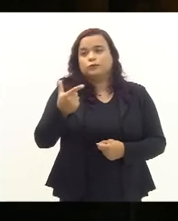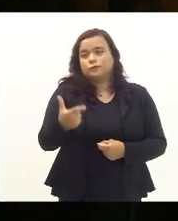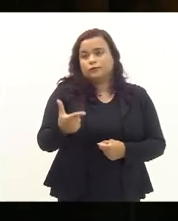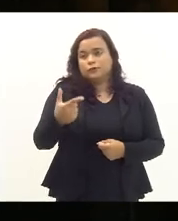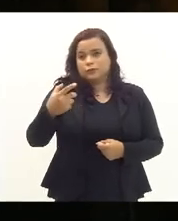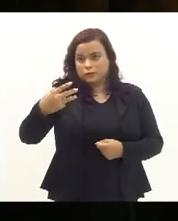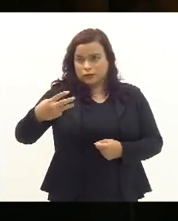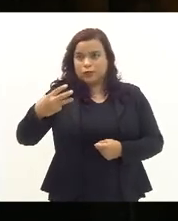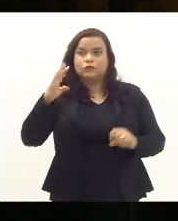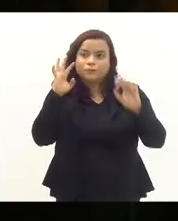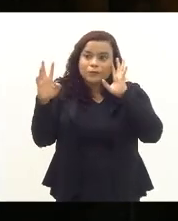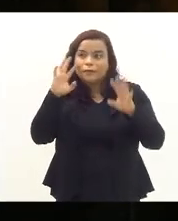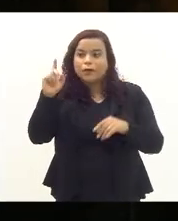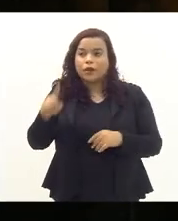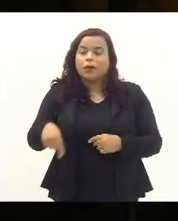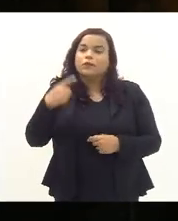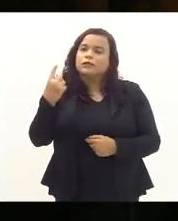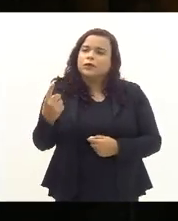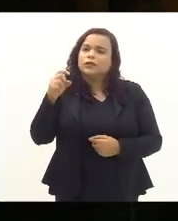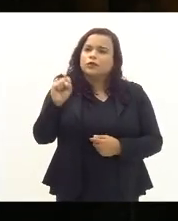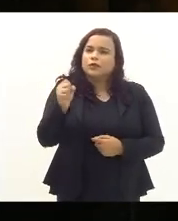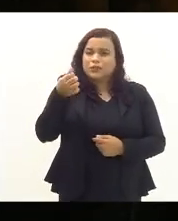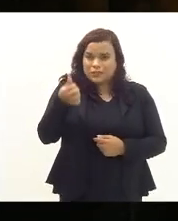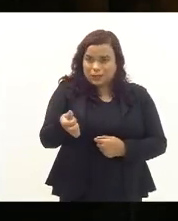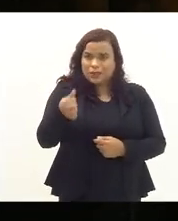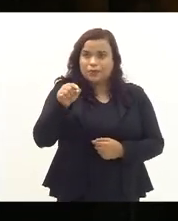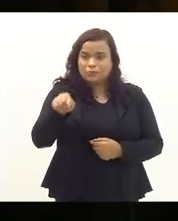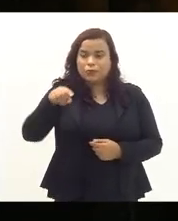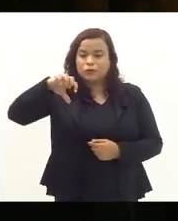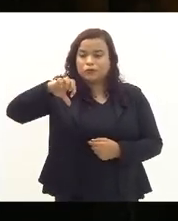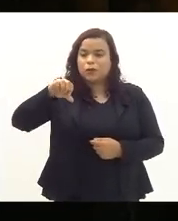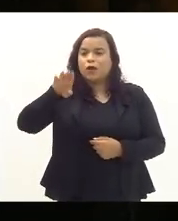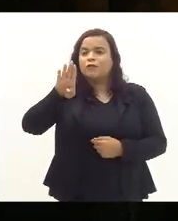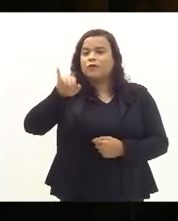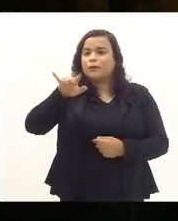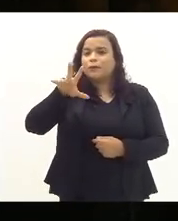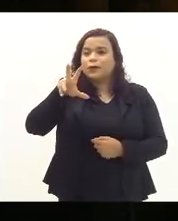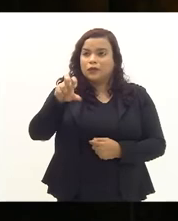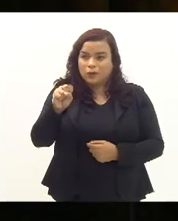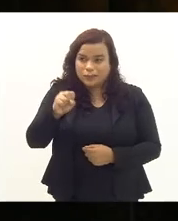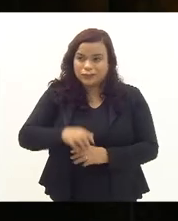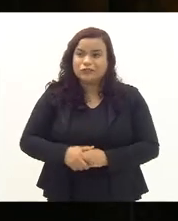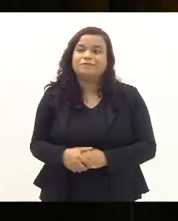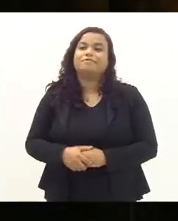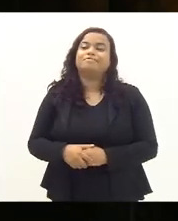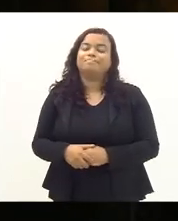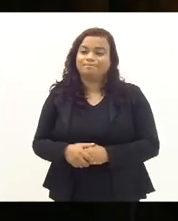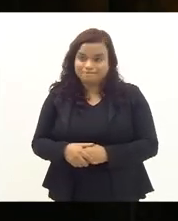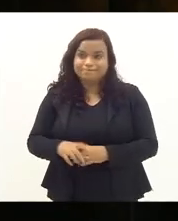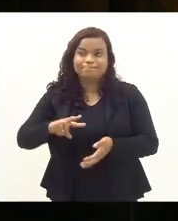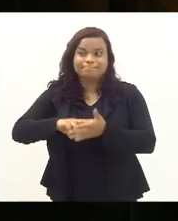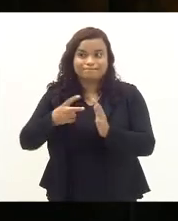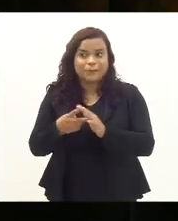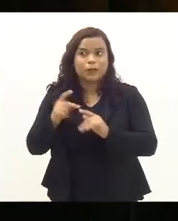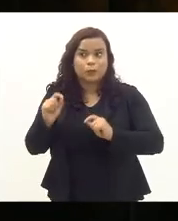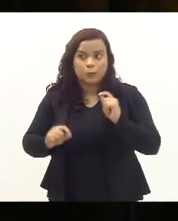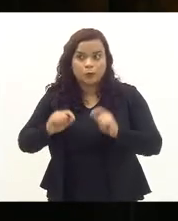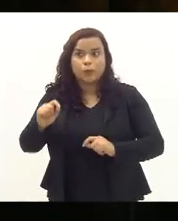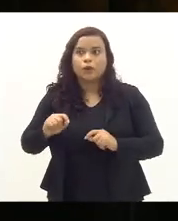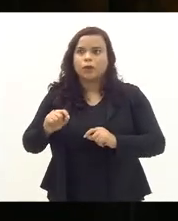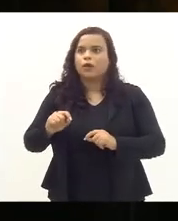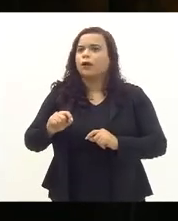previsão é 186. 9 milhões ou seja só